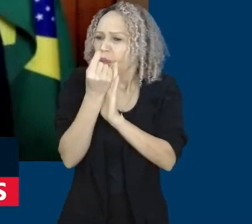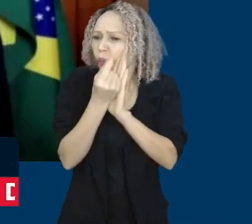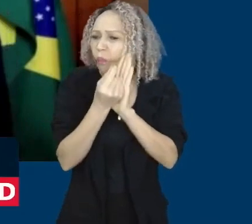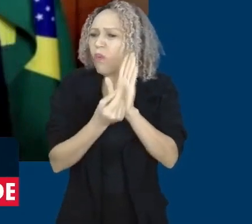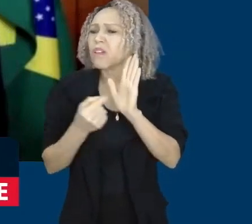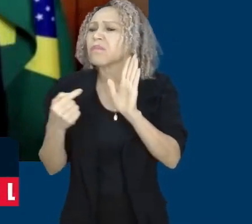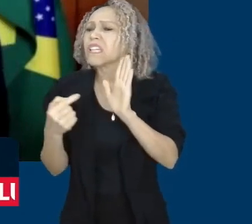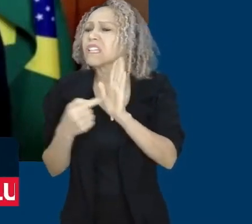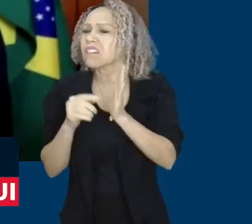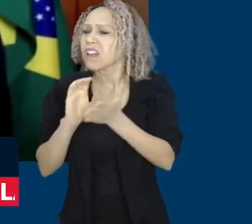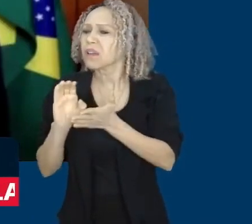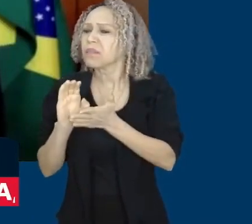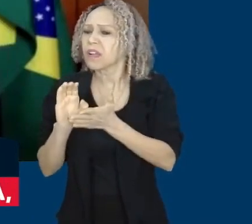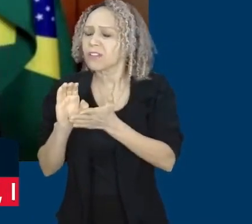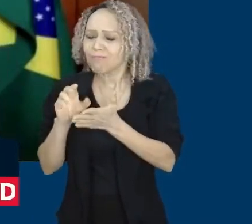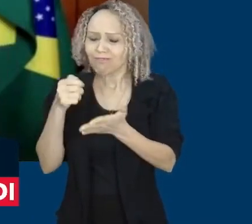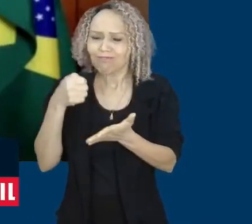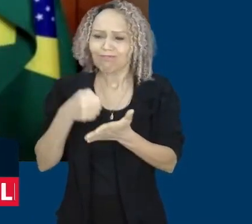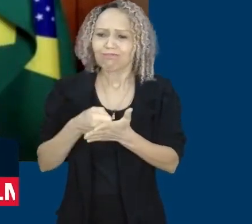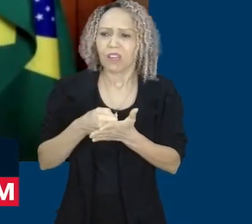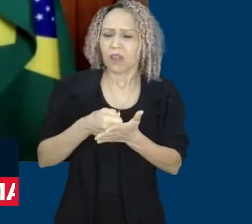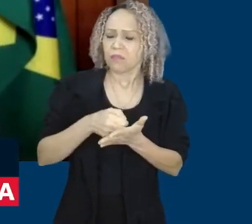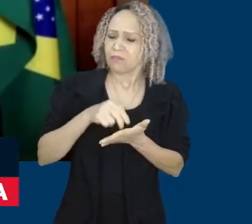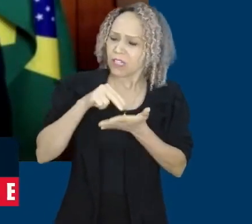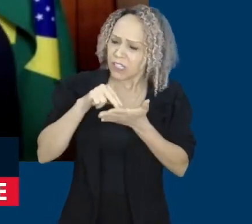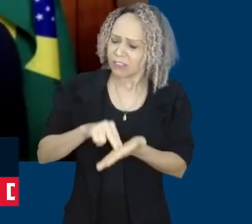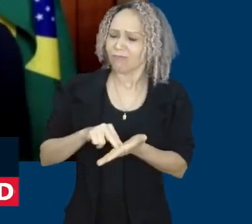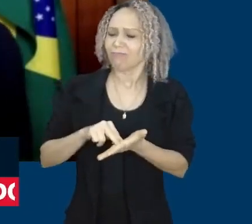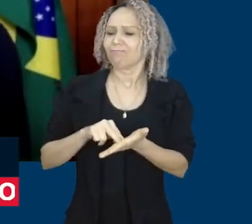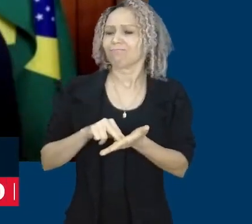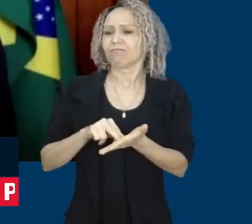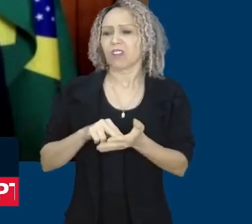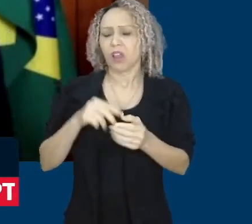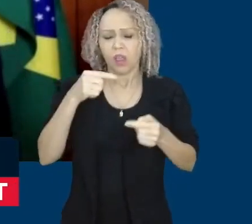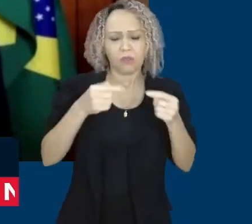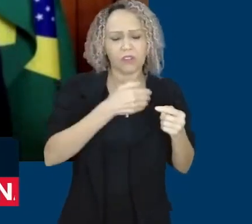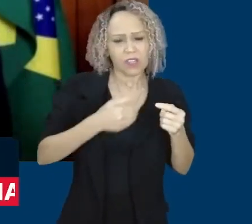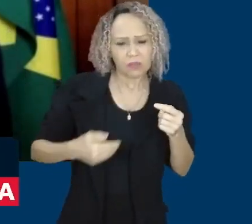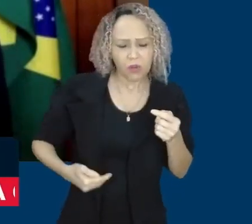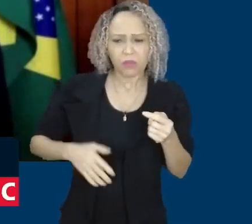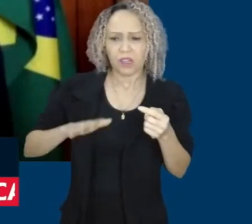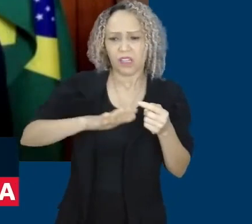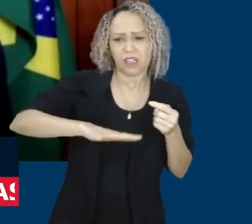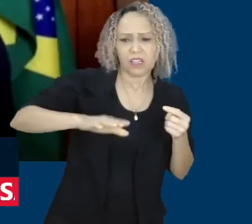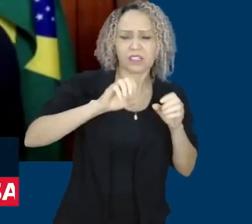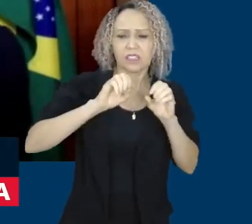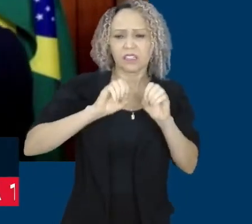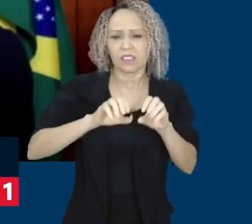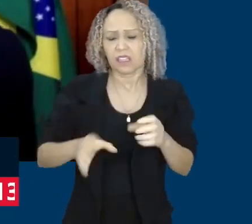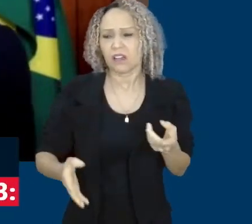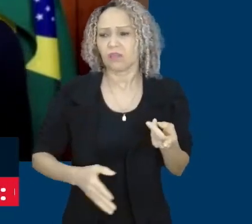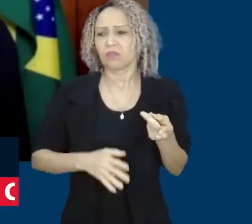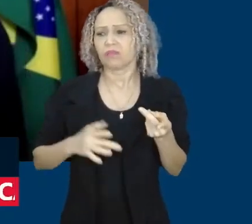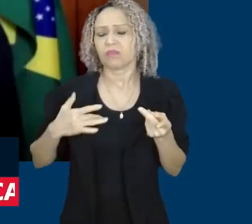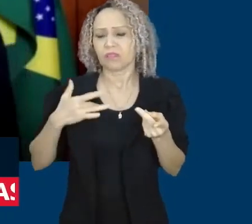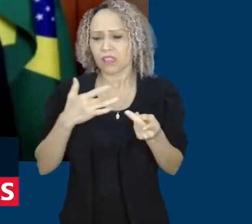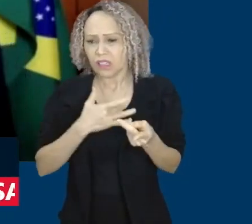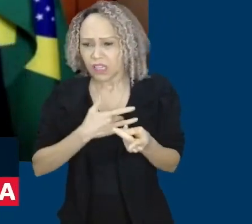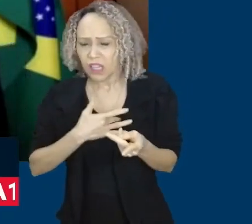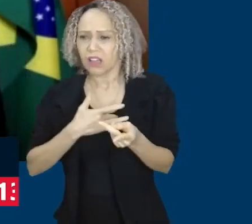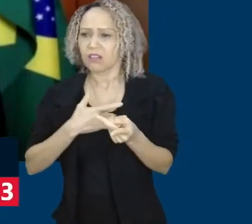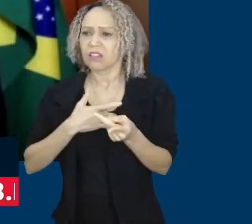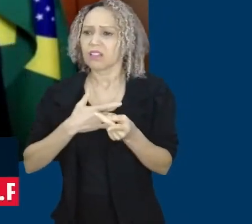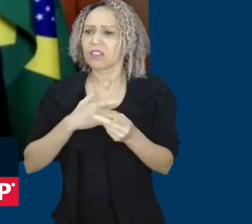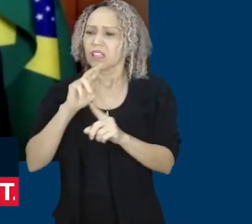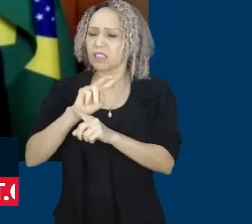manter as políticas públicas no campo da saúde, da educação, da assistência social, do combate à fome, da valorização do salário